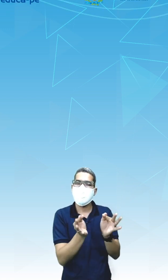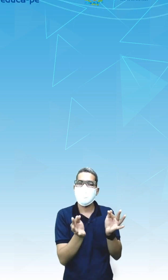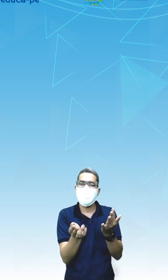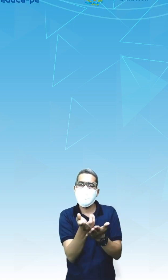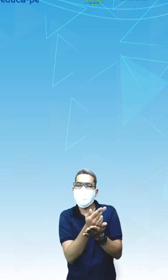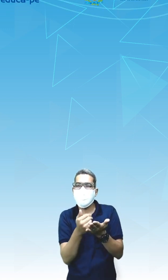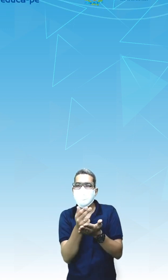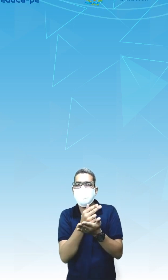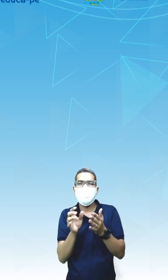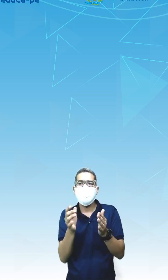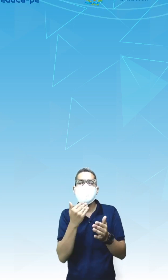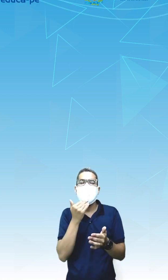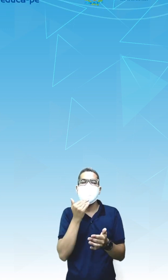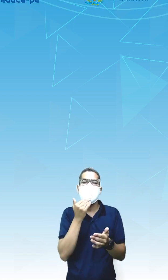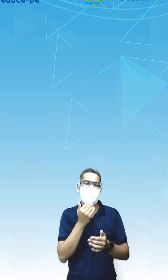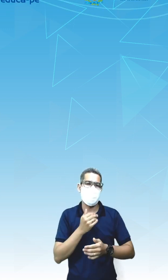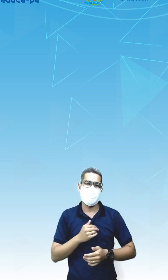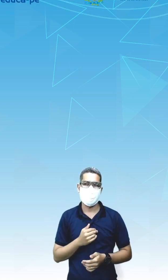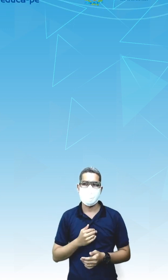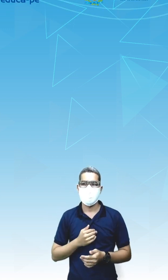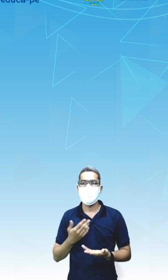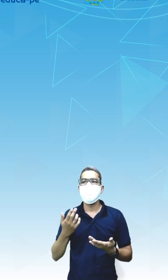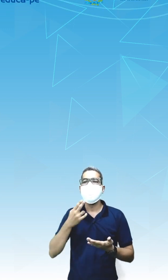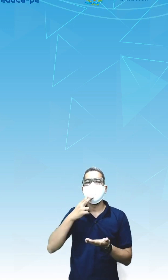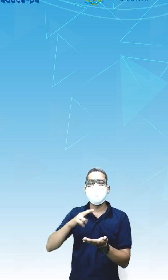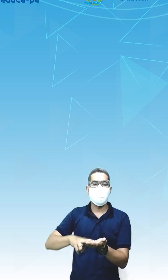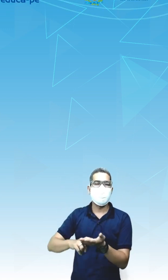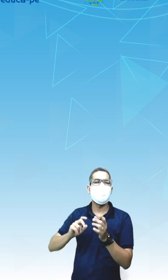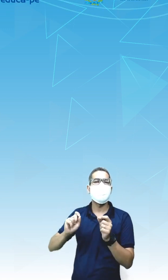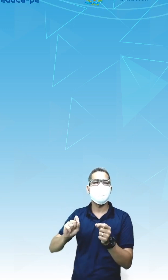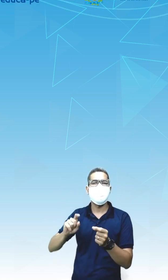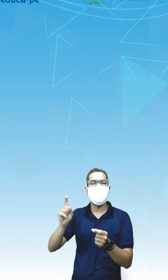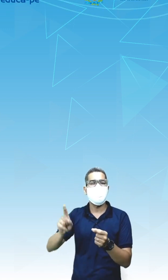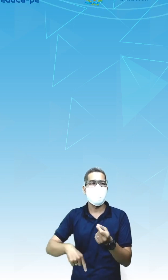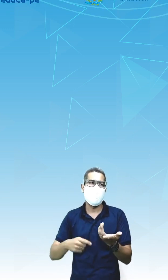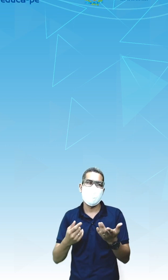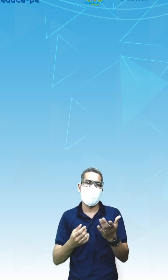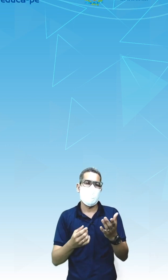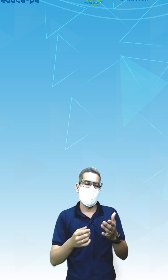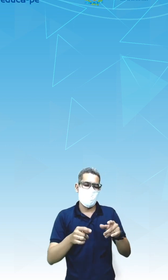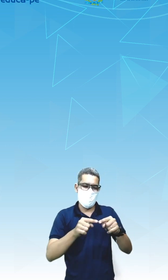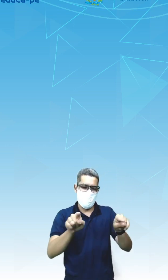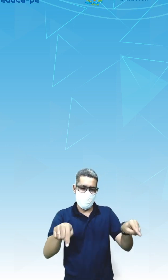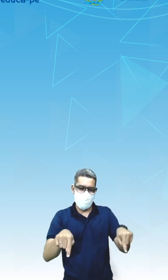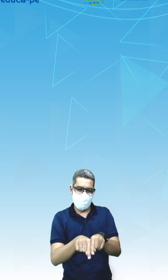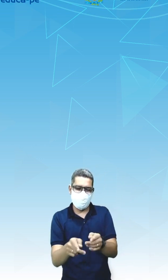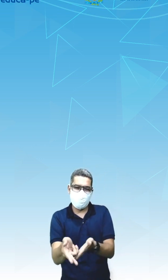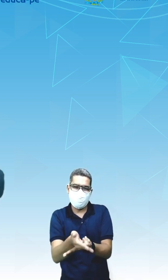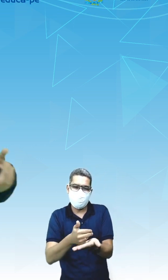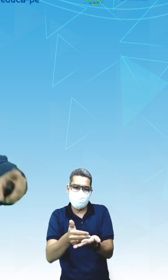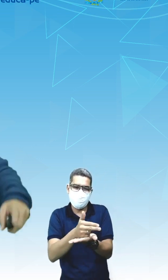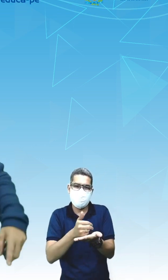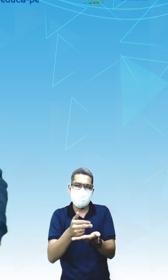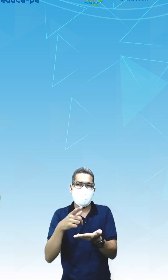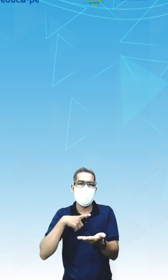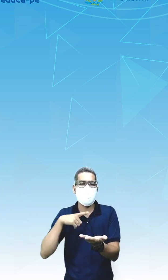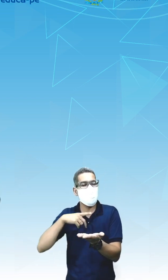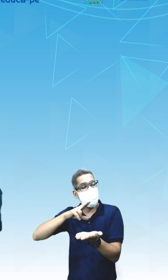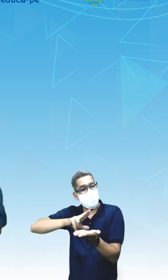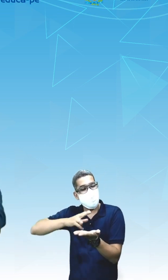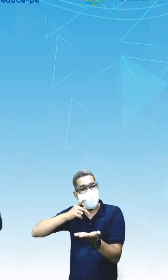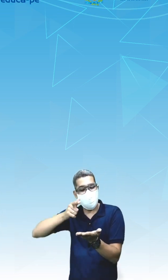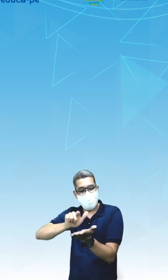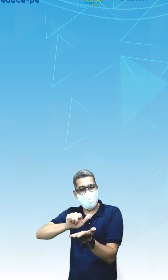falar, plantas, desenhos, rabiscos, só fazem parte de uma folha de